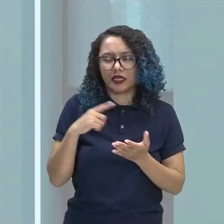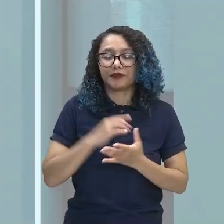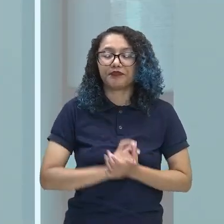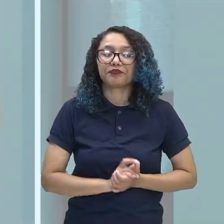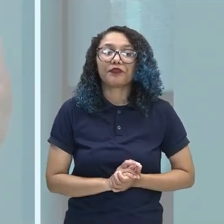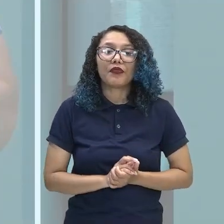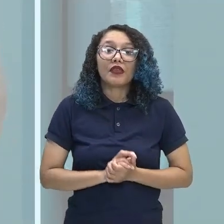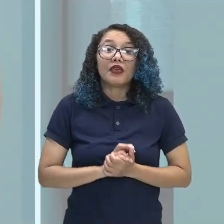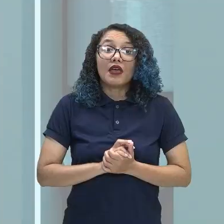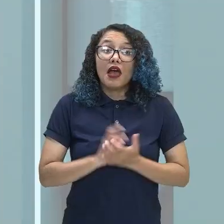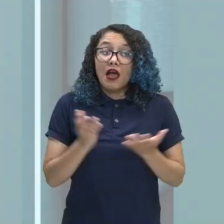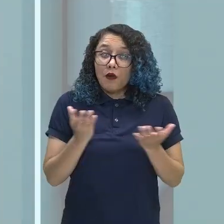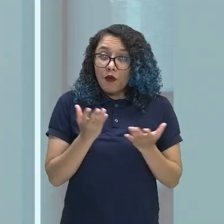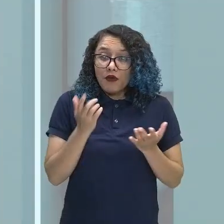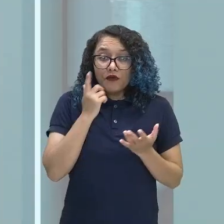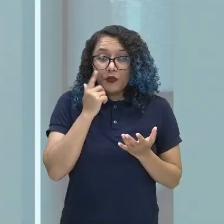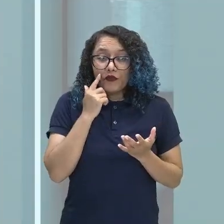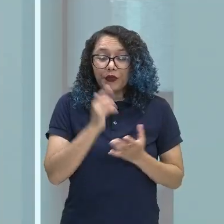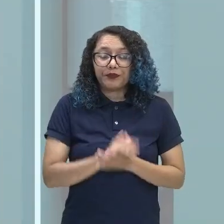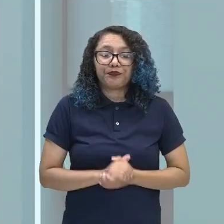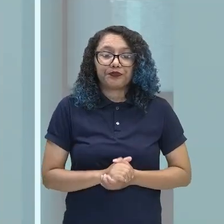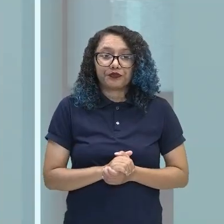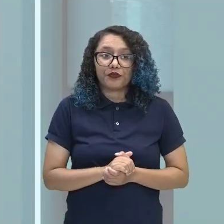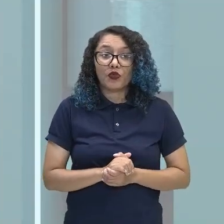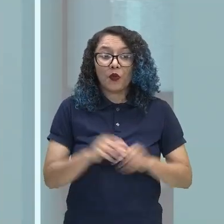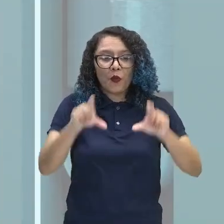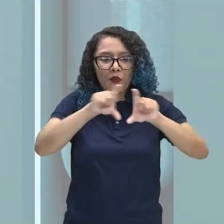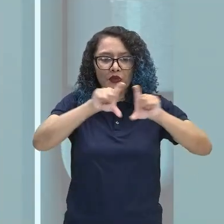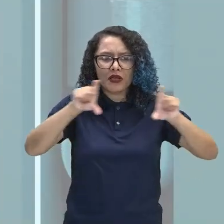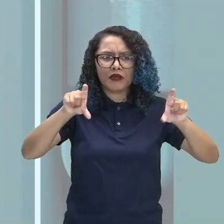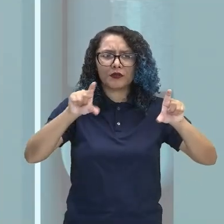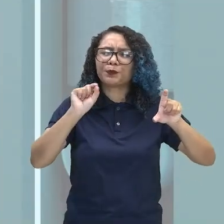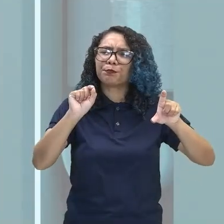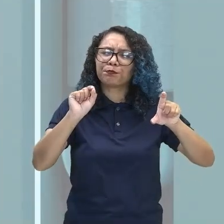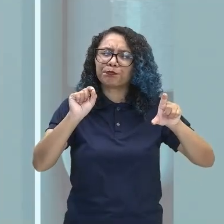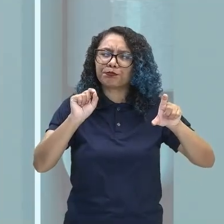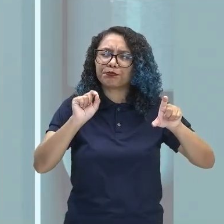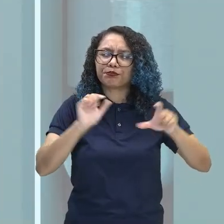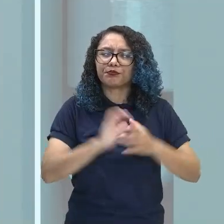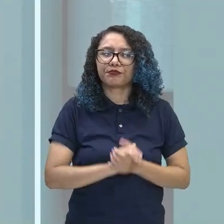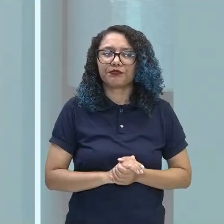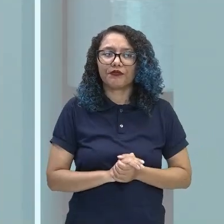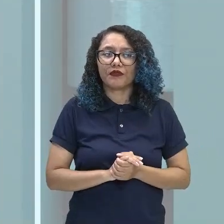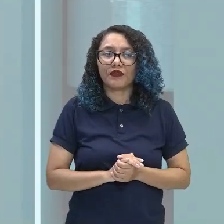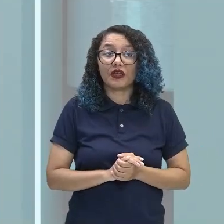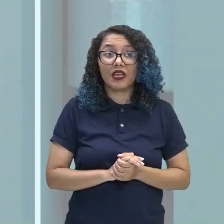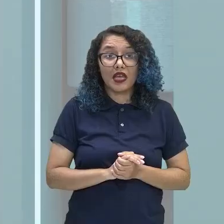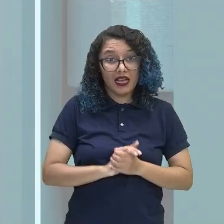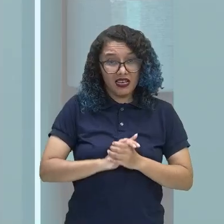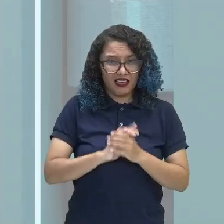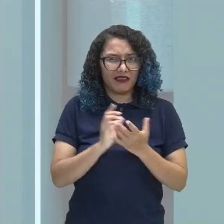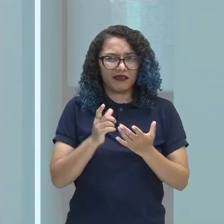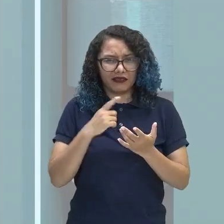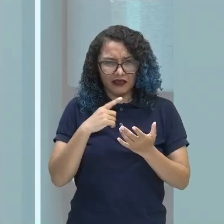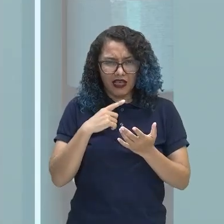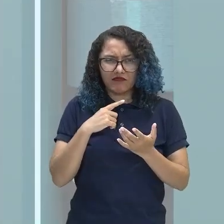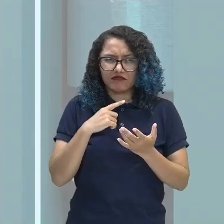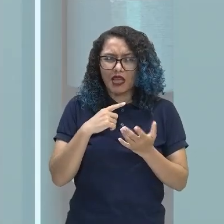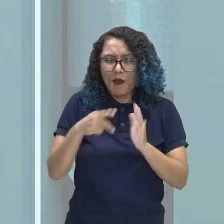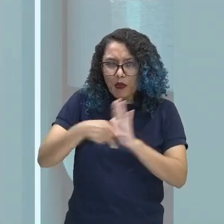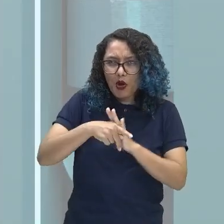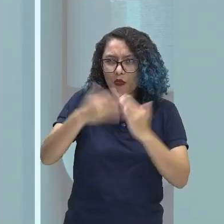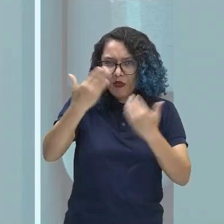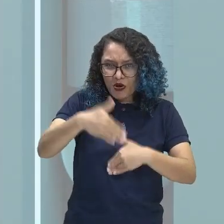Agora, observem que esse parágrafo é escrito ali em um exame nacional, certo? Em um